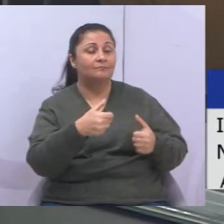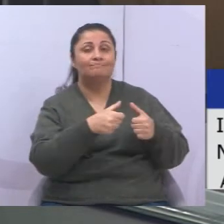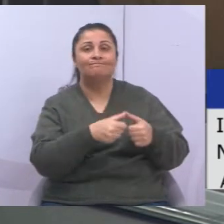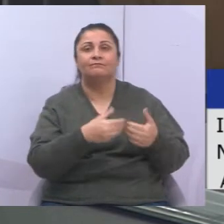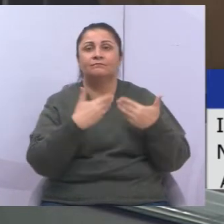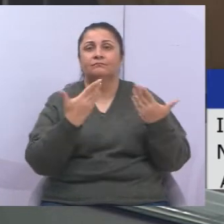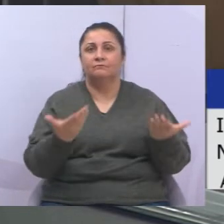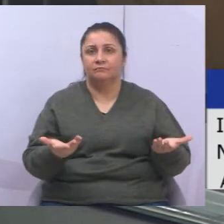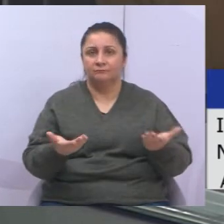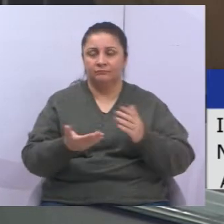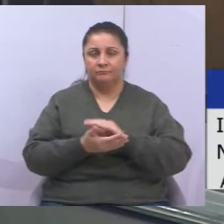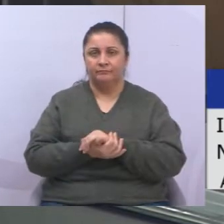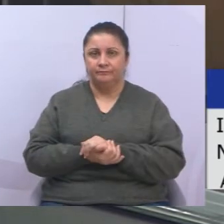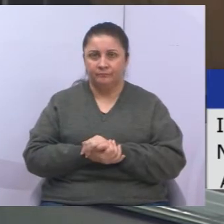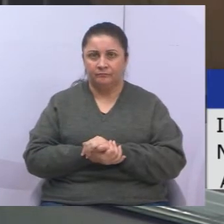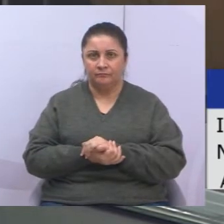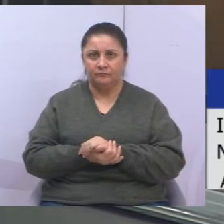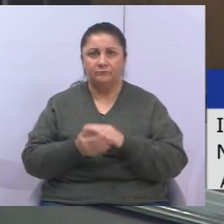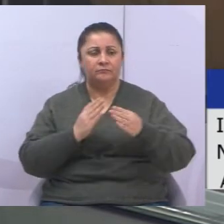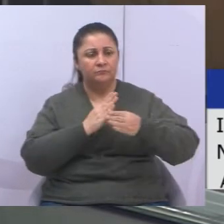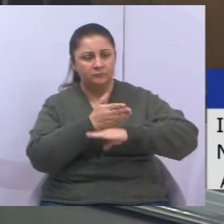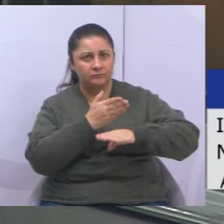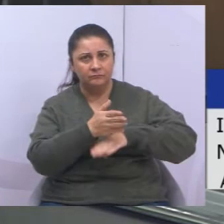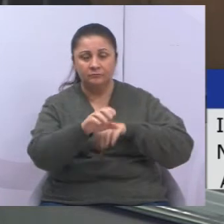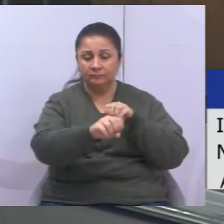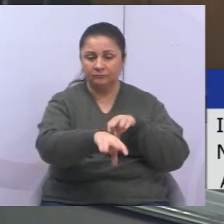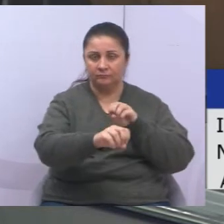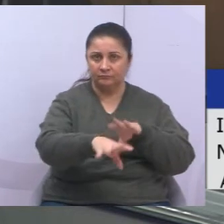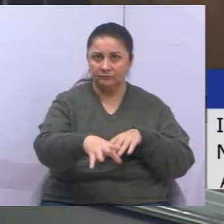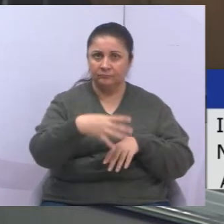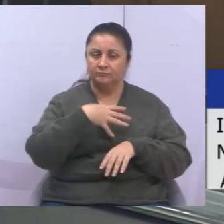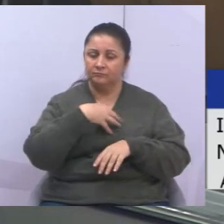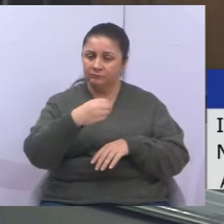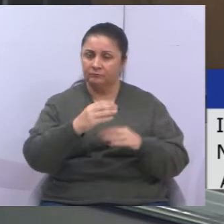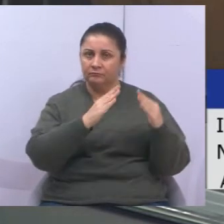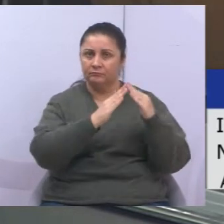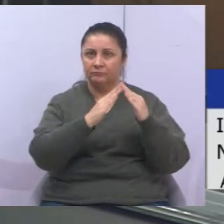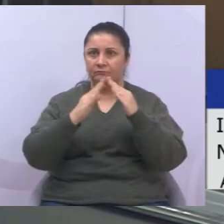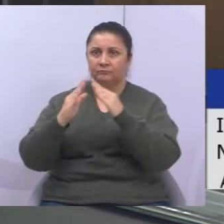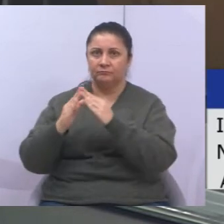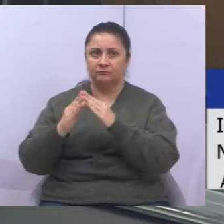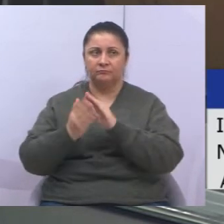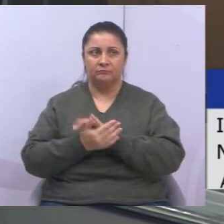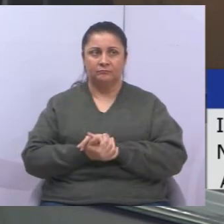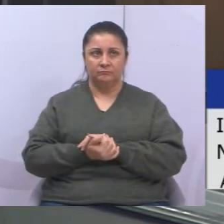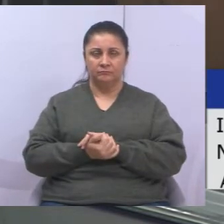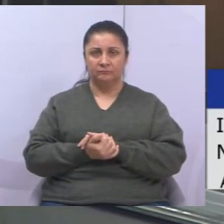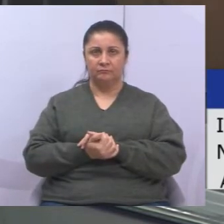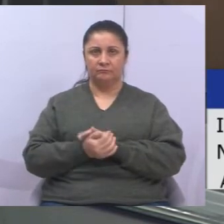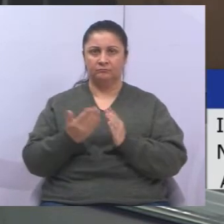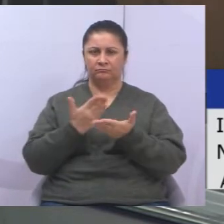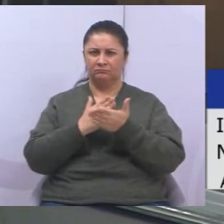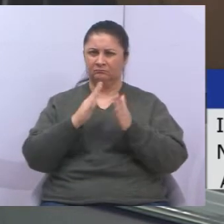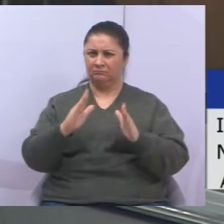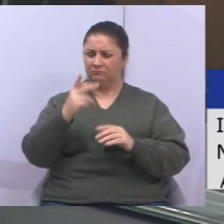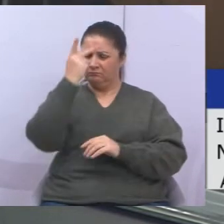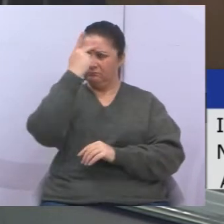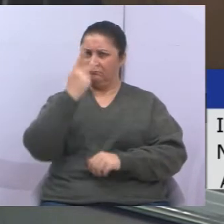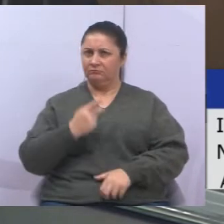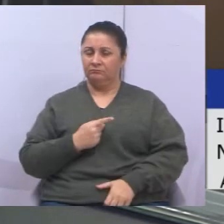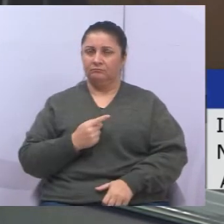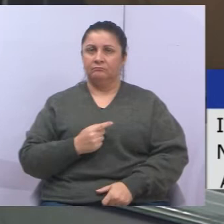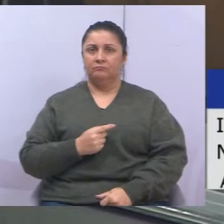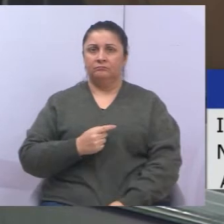filhos, e você fazer parte da educação do filho do seu vizinho. Né? A gente tem que parar de ser egoísta